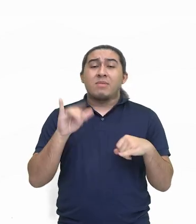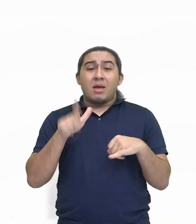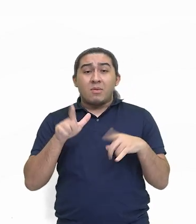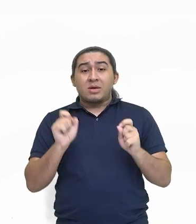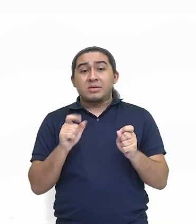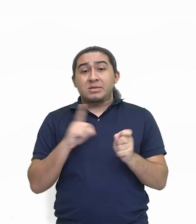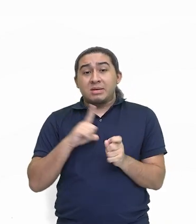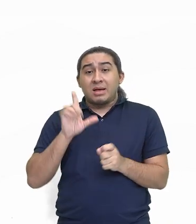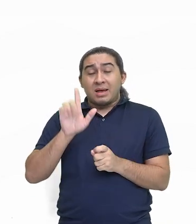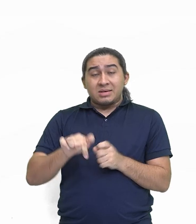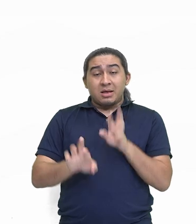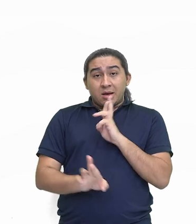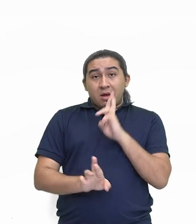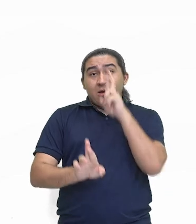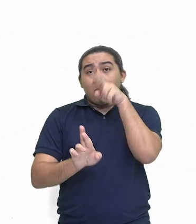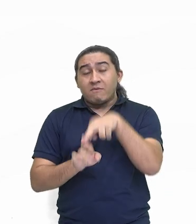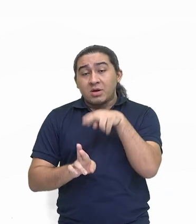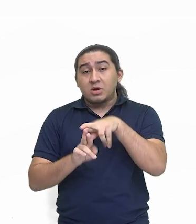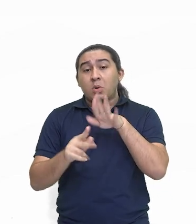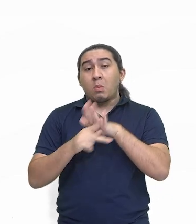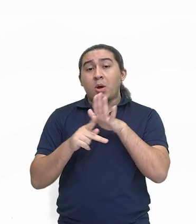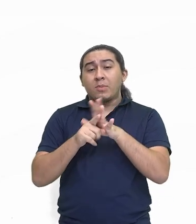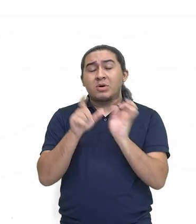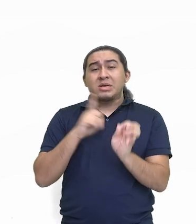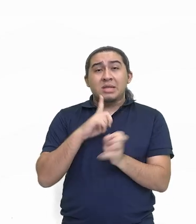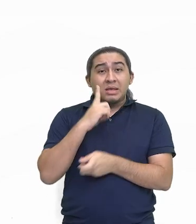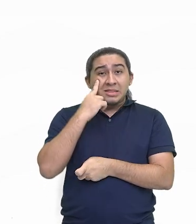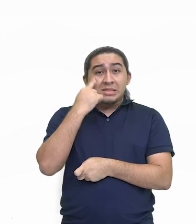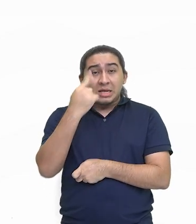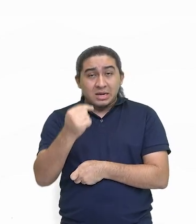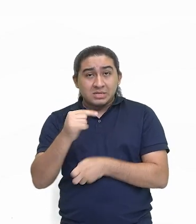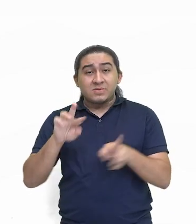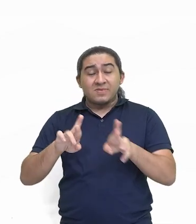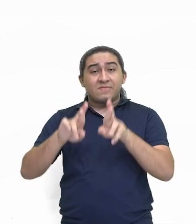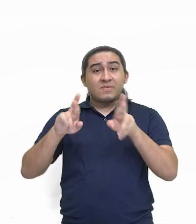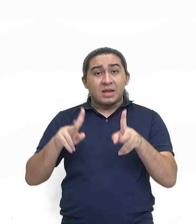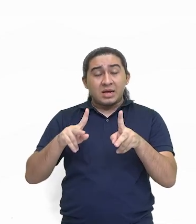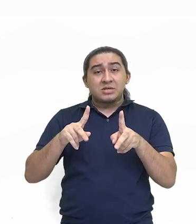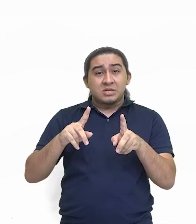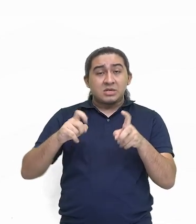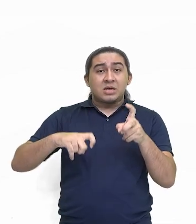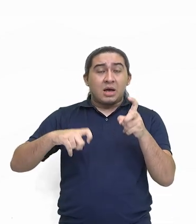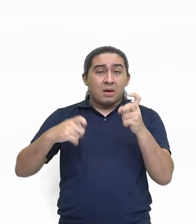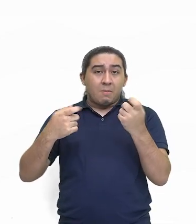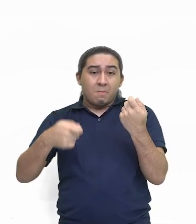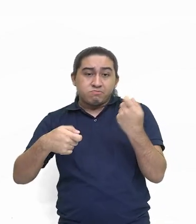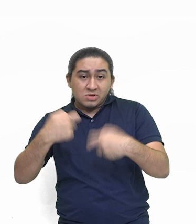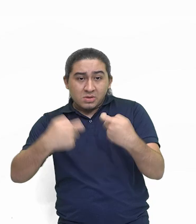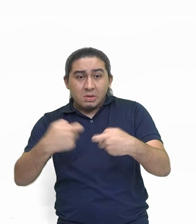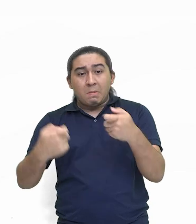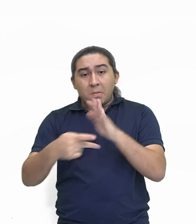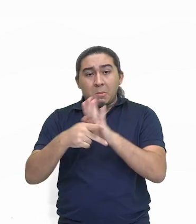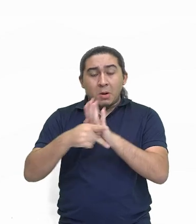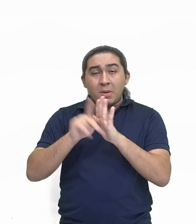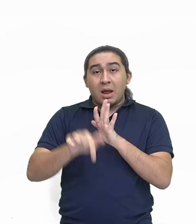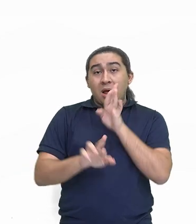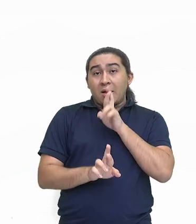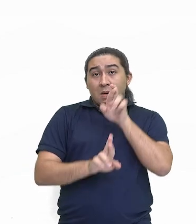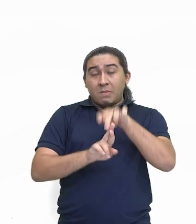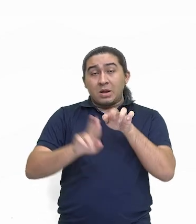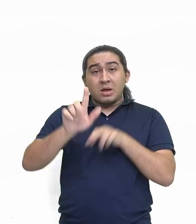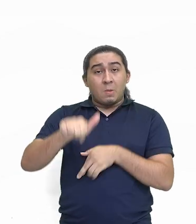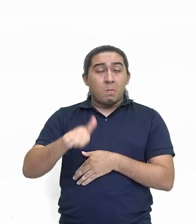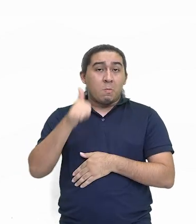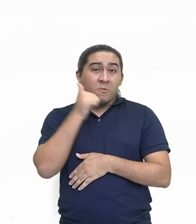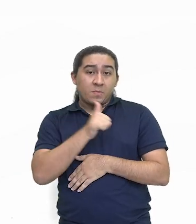e sexualização, principalmente quando relacionado ao sexo feminino. Ela sofre também